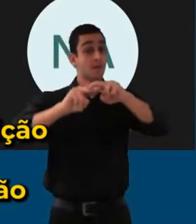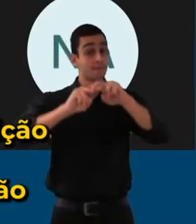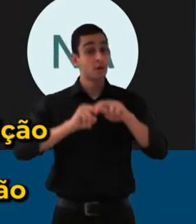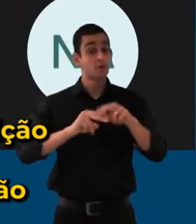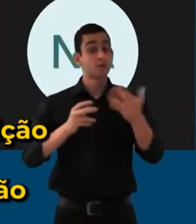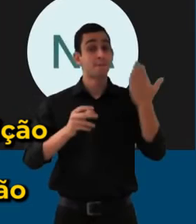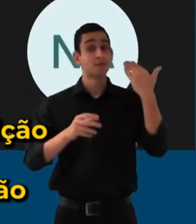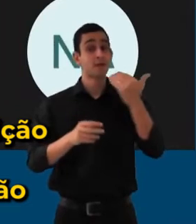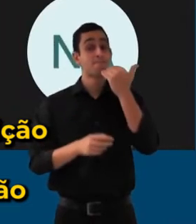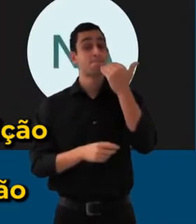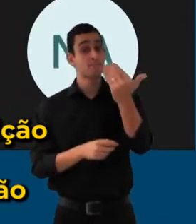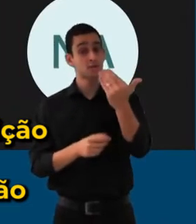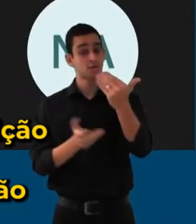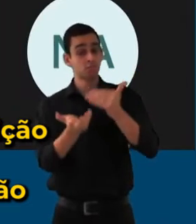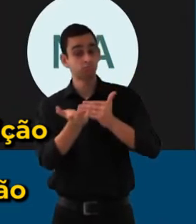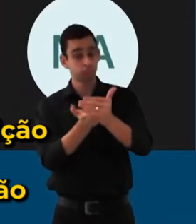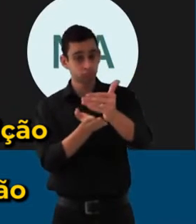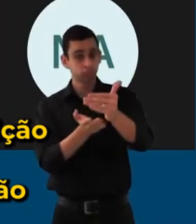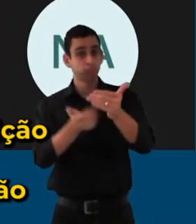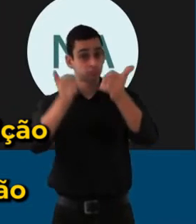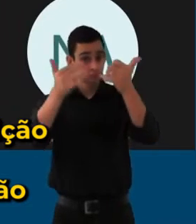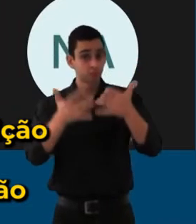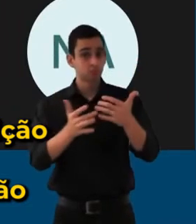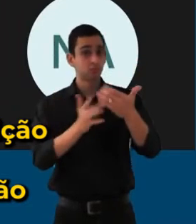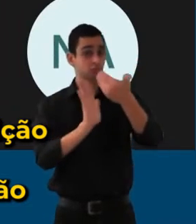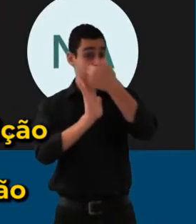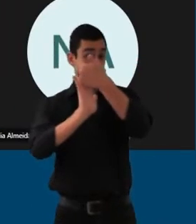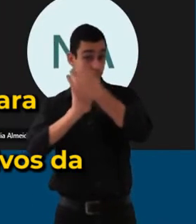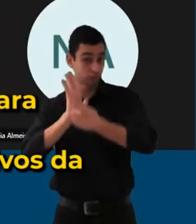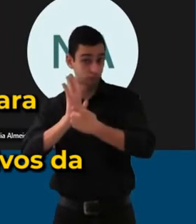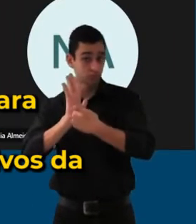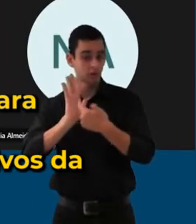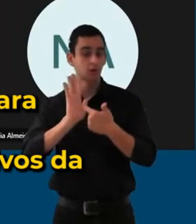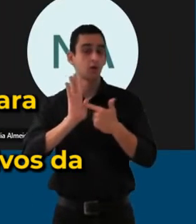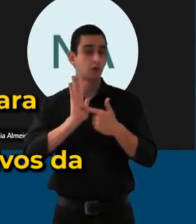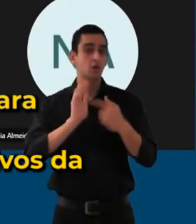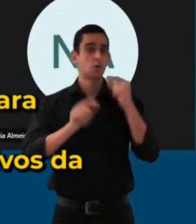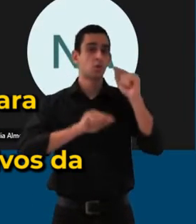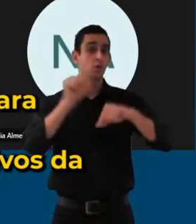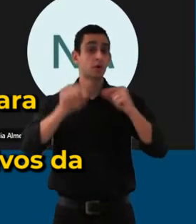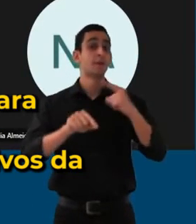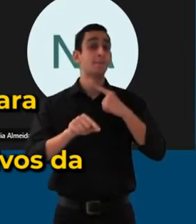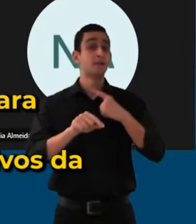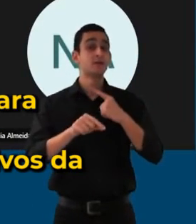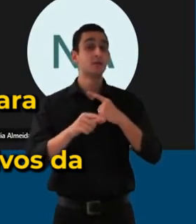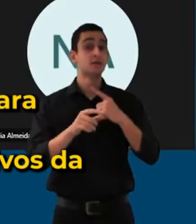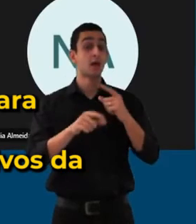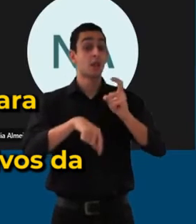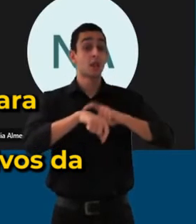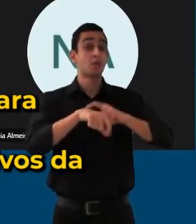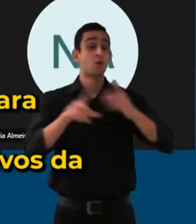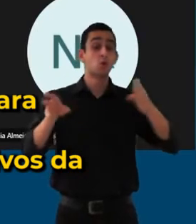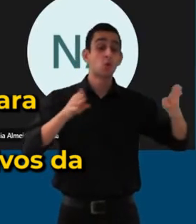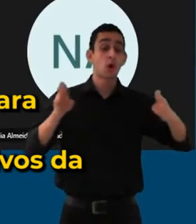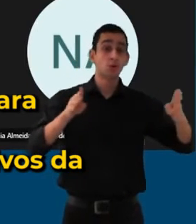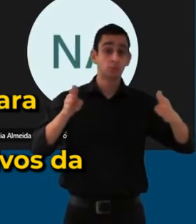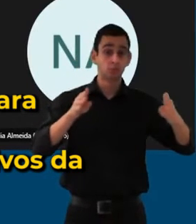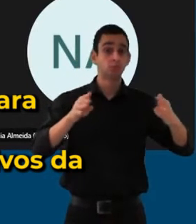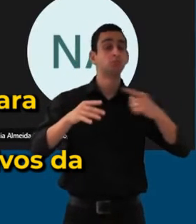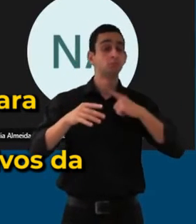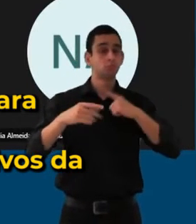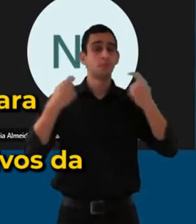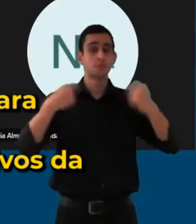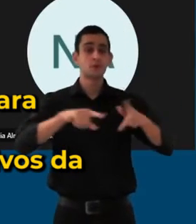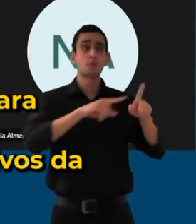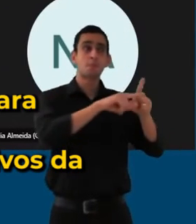inicial, era necessário que, ao longo da mineração, fossem tomadas algumas providências para minimizar, para